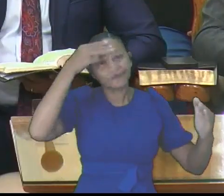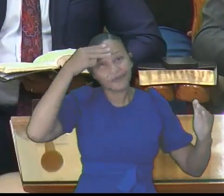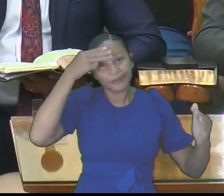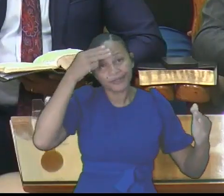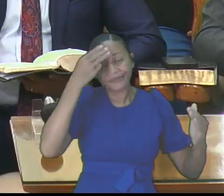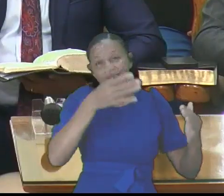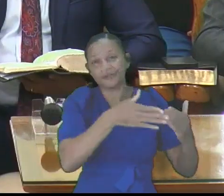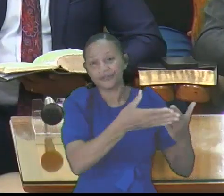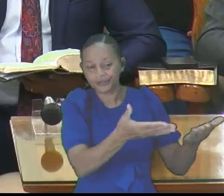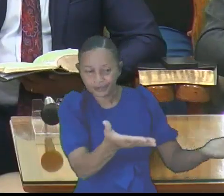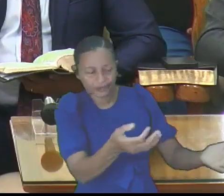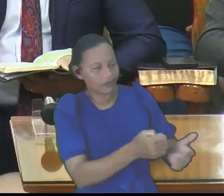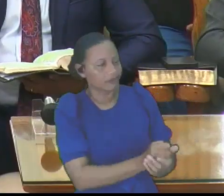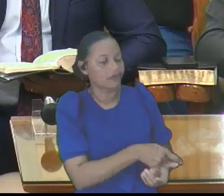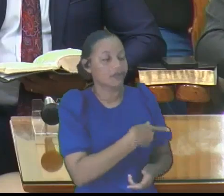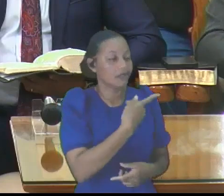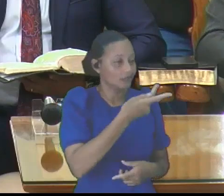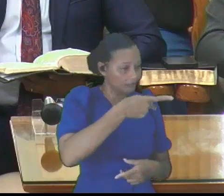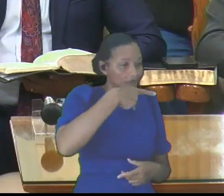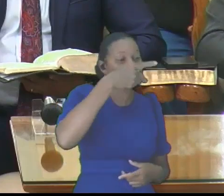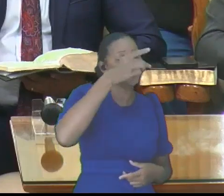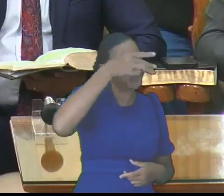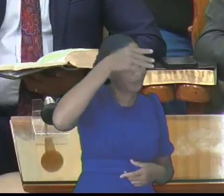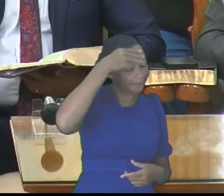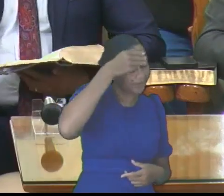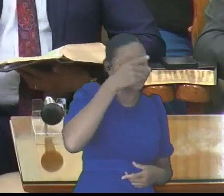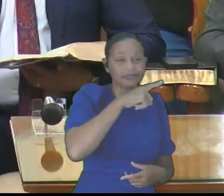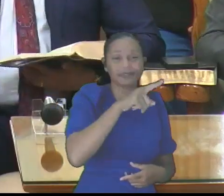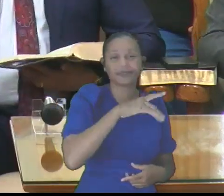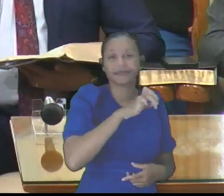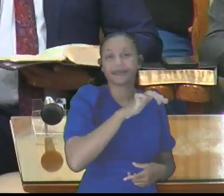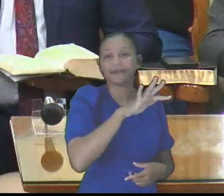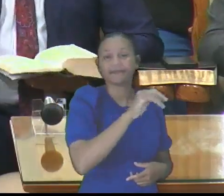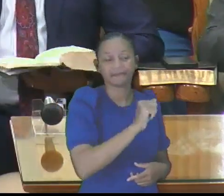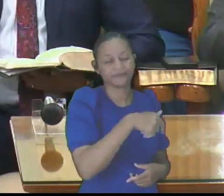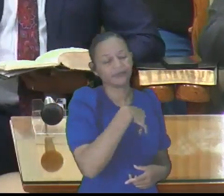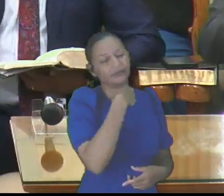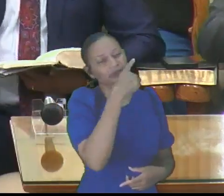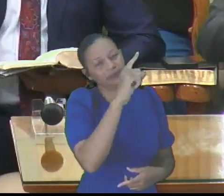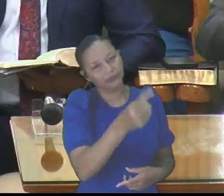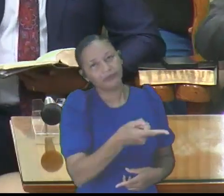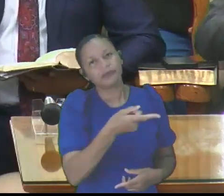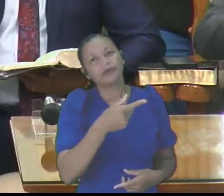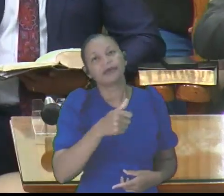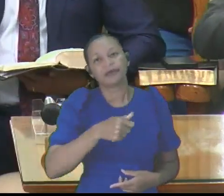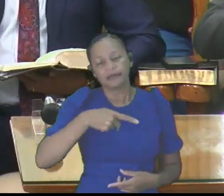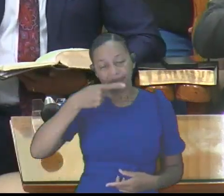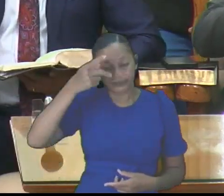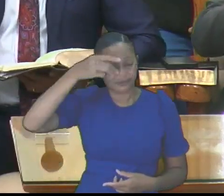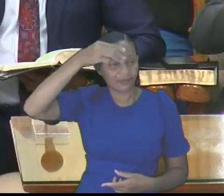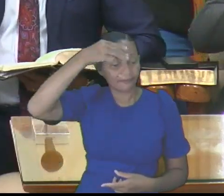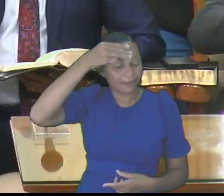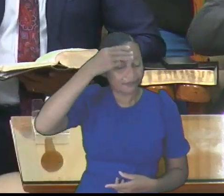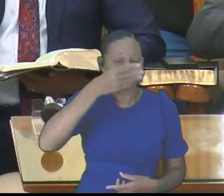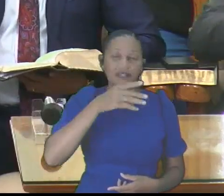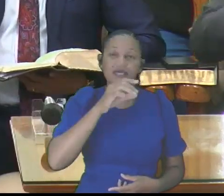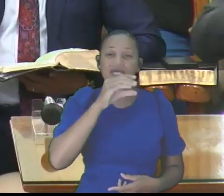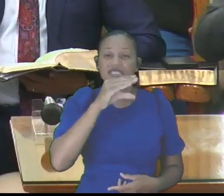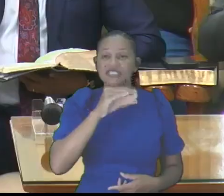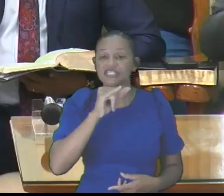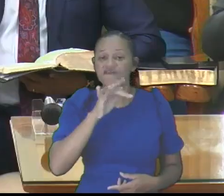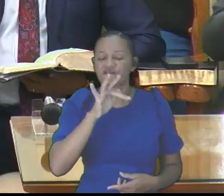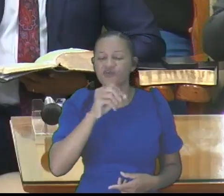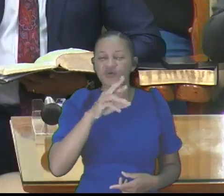Tonha, nem na casa de comadre Zefa, e muito menos na casa de comadre Sinfurosa.